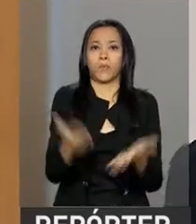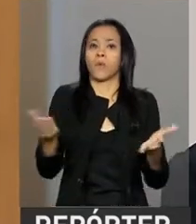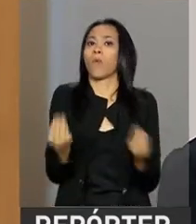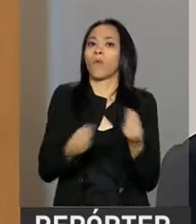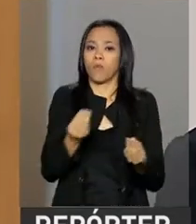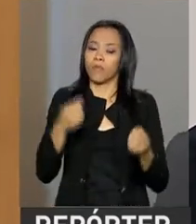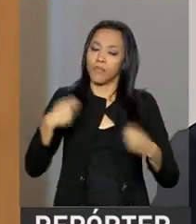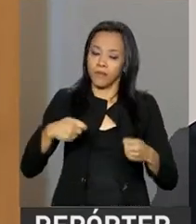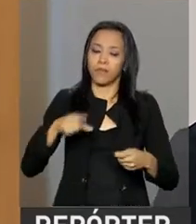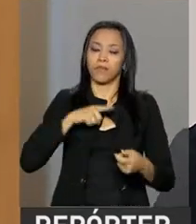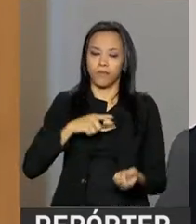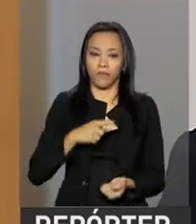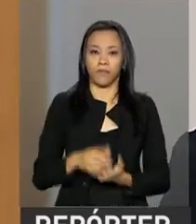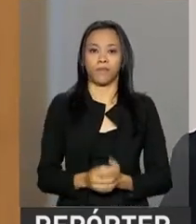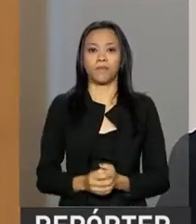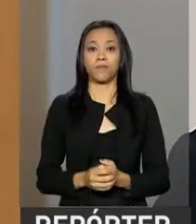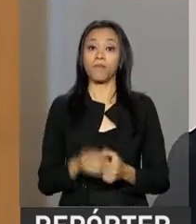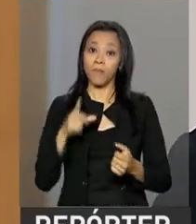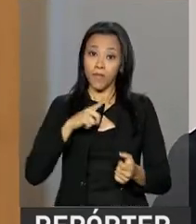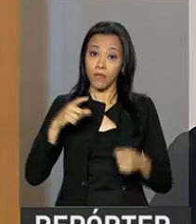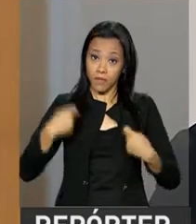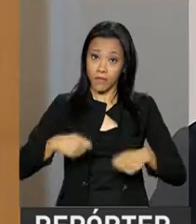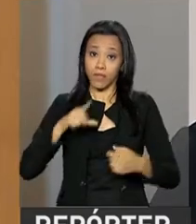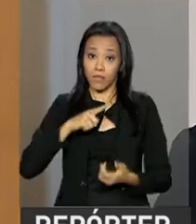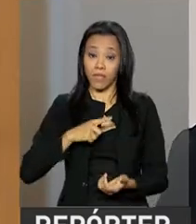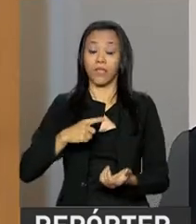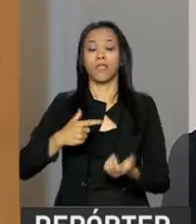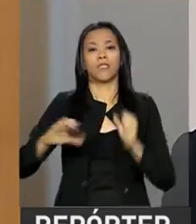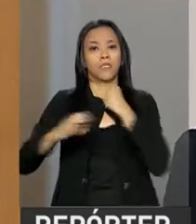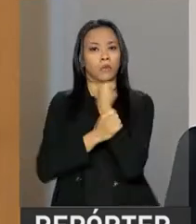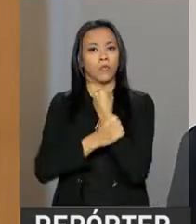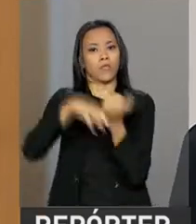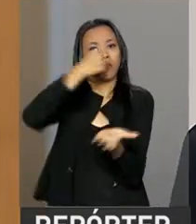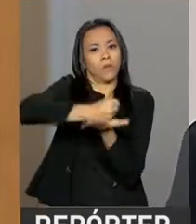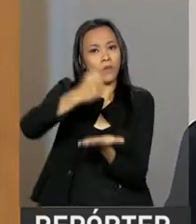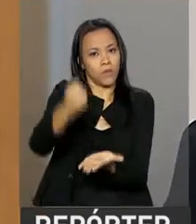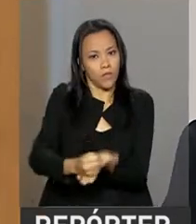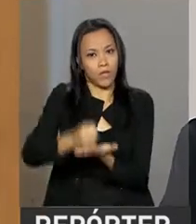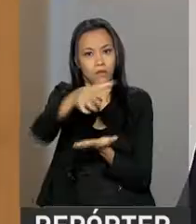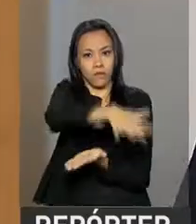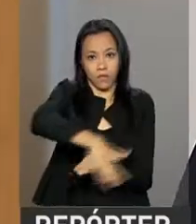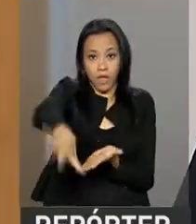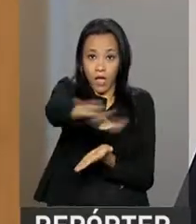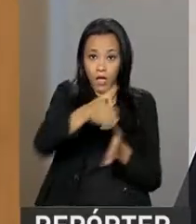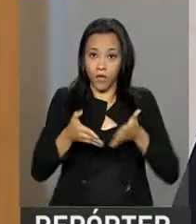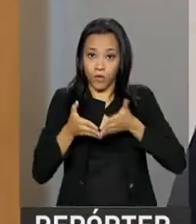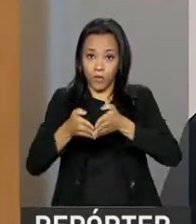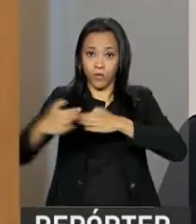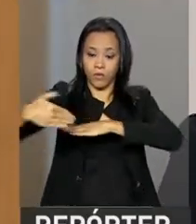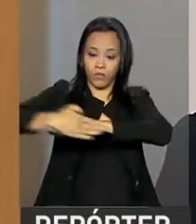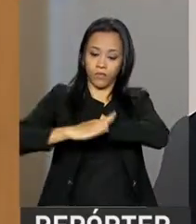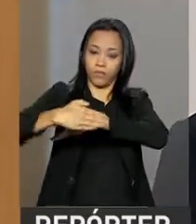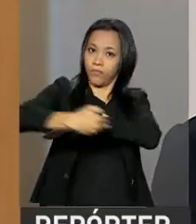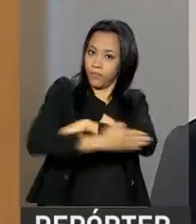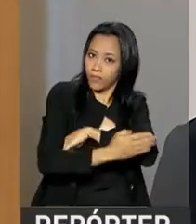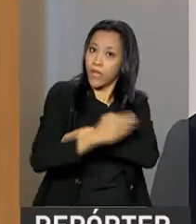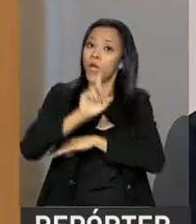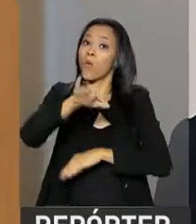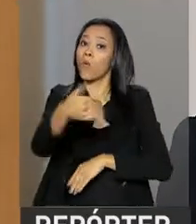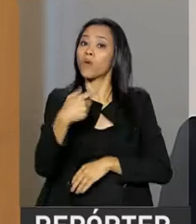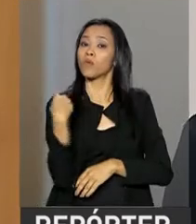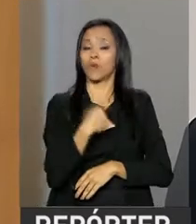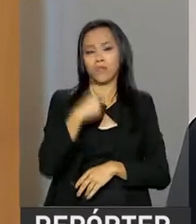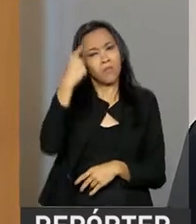conferir segurança jurídica aos investidores no setor portuário e quando pensamos nos investimentos